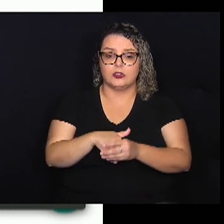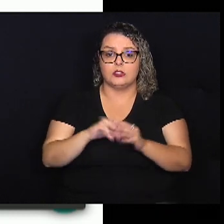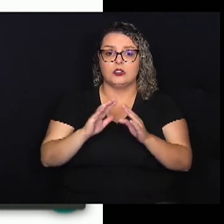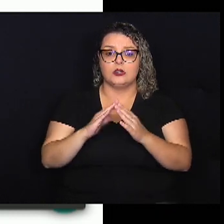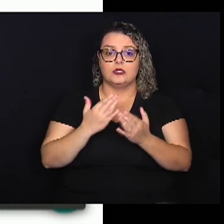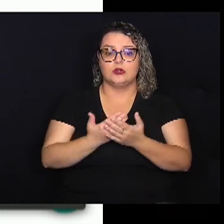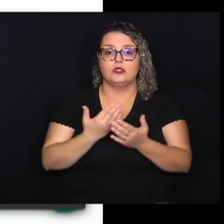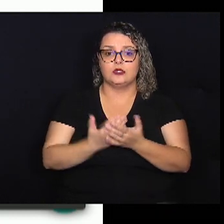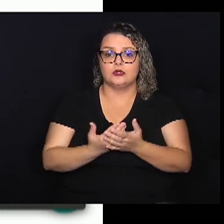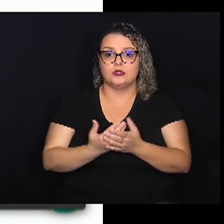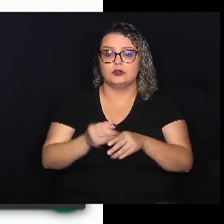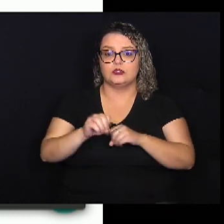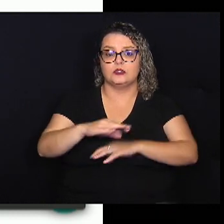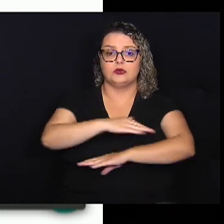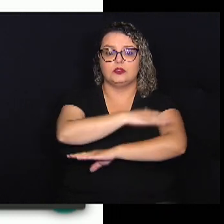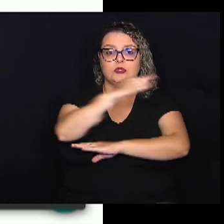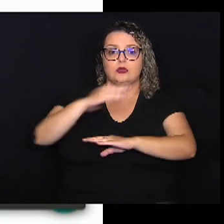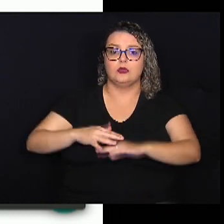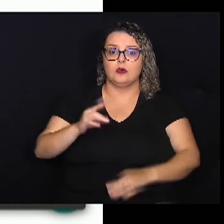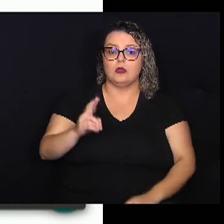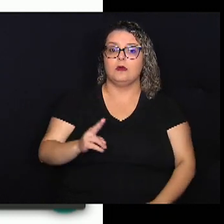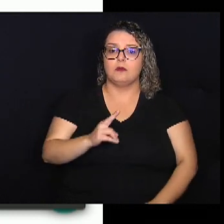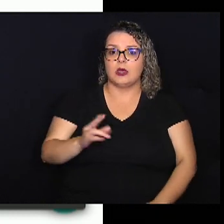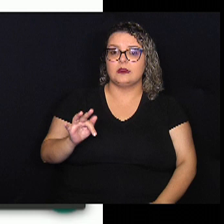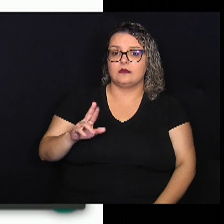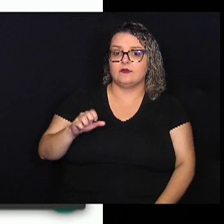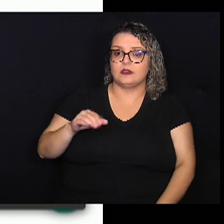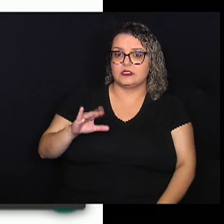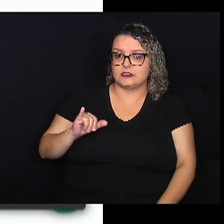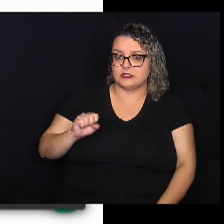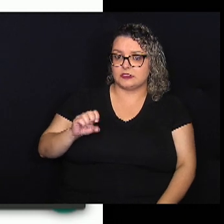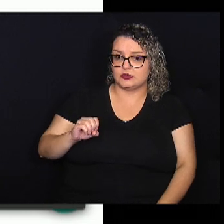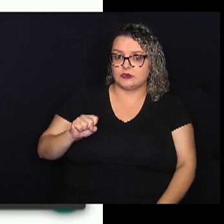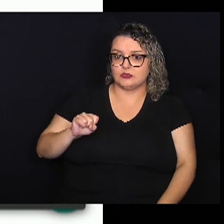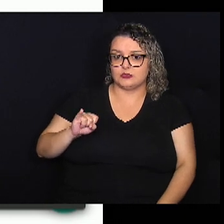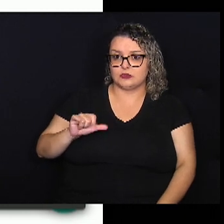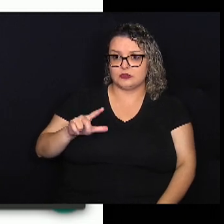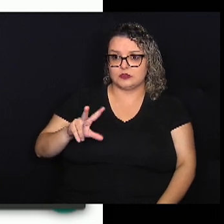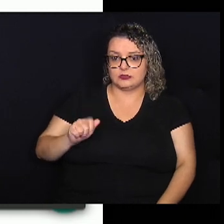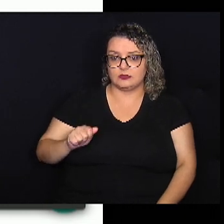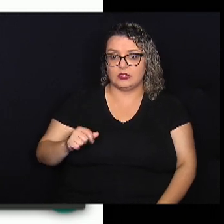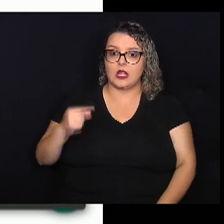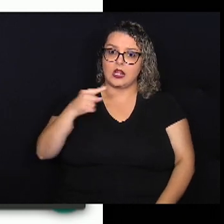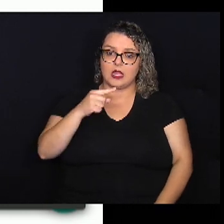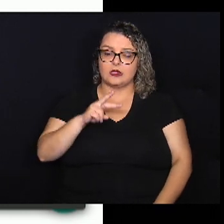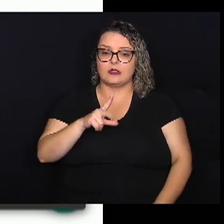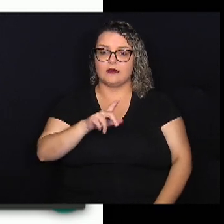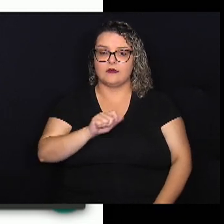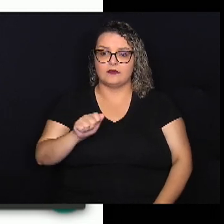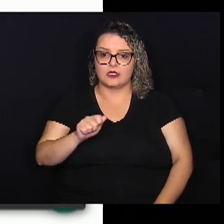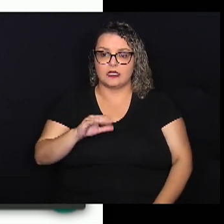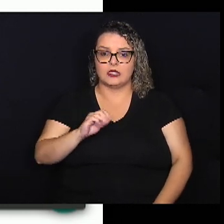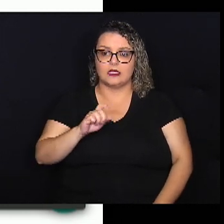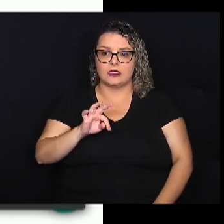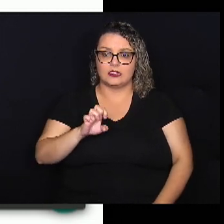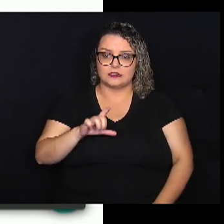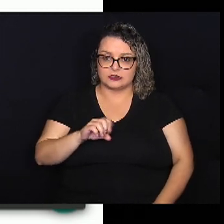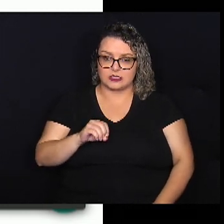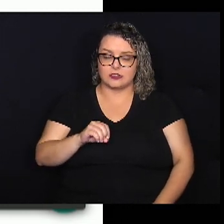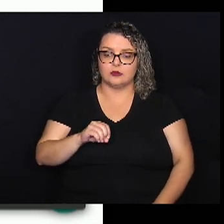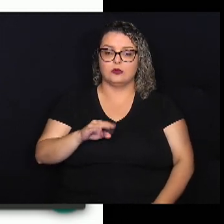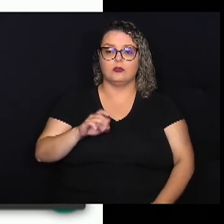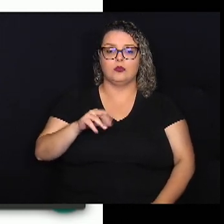de Ensino Integral Padre Francisco Silva, que fica lá na Vila Castelo Branco. Então, todas as escolas elencadas